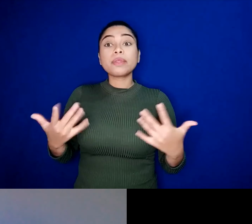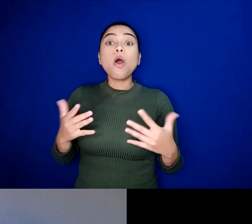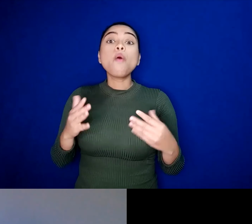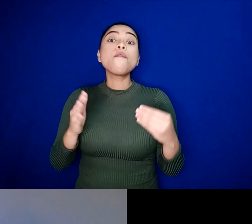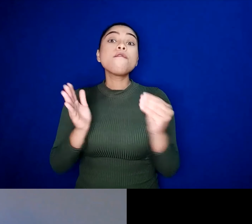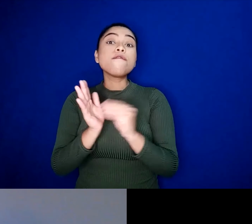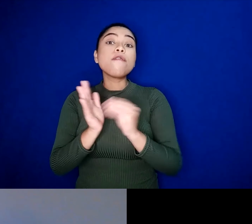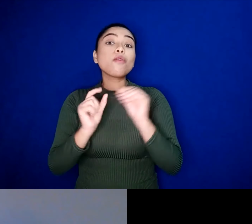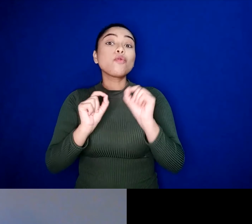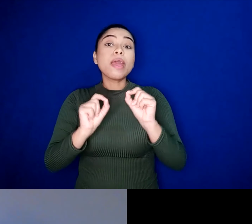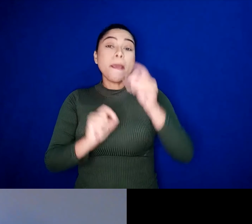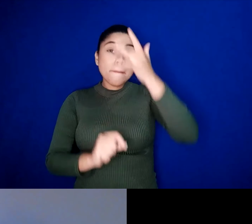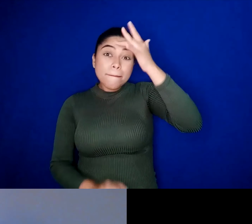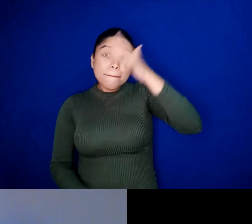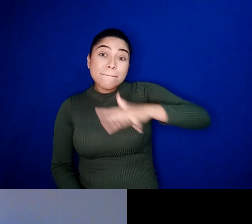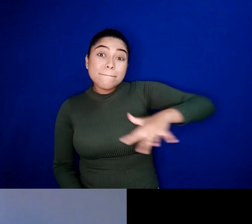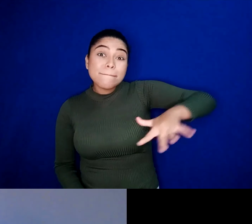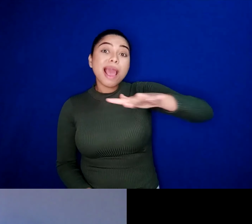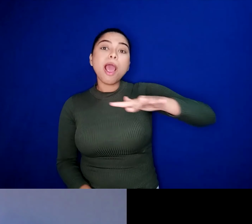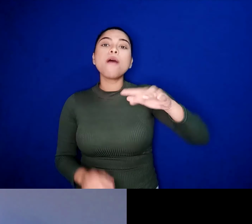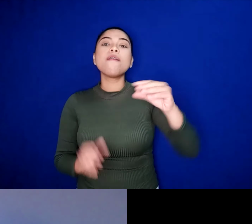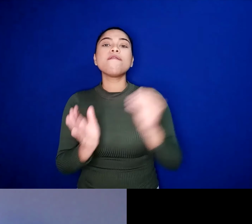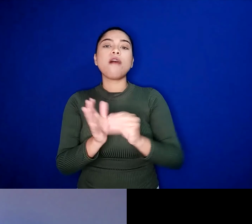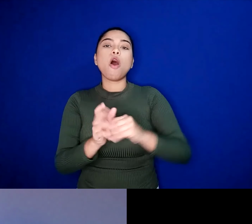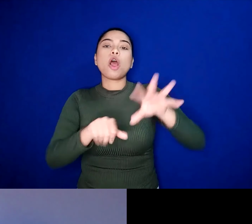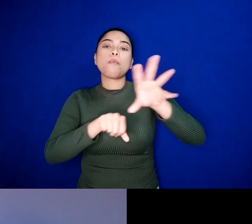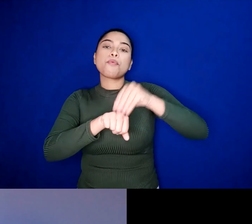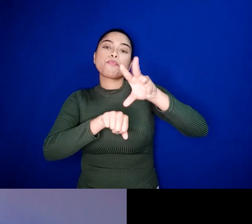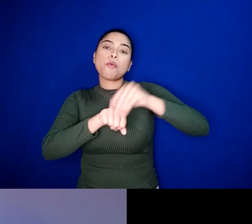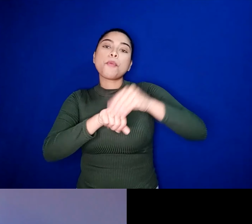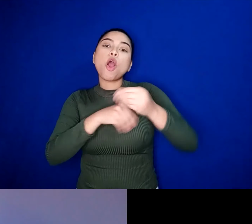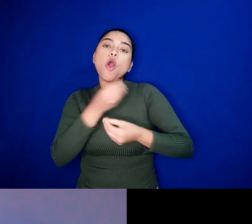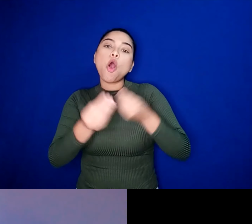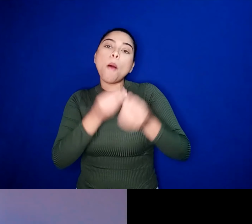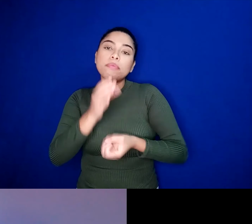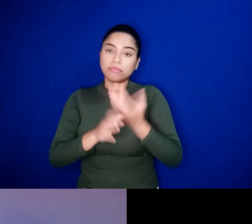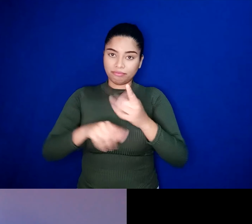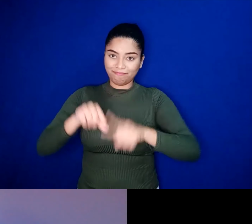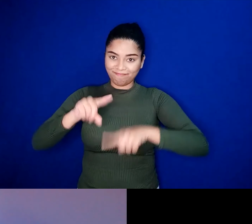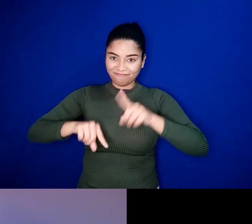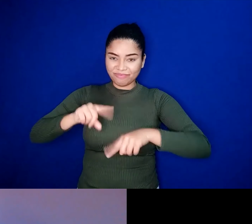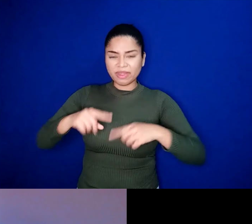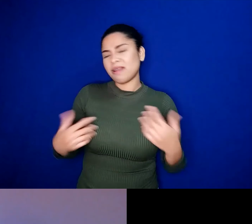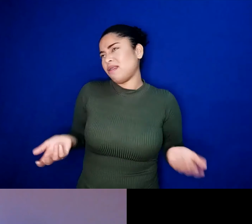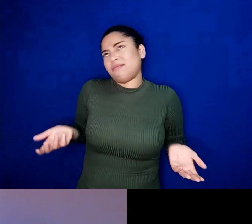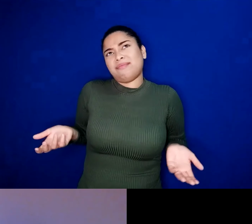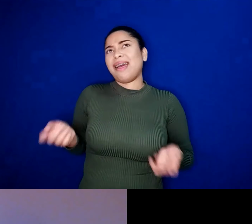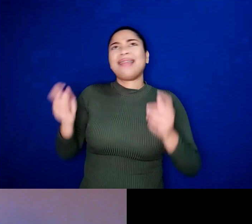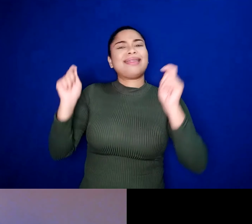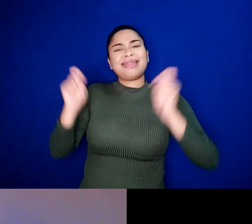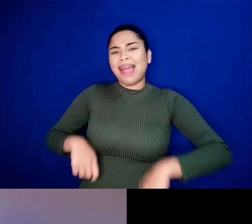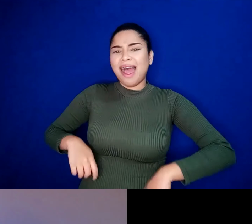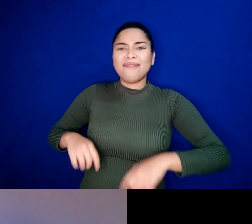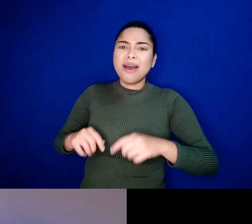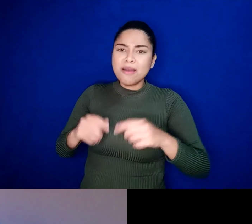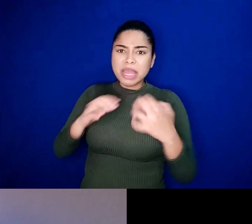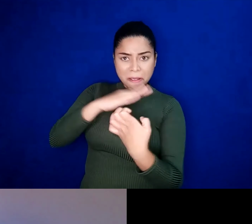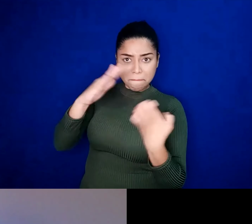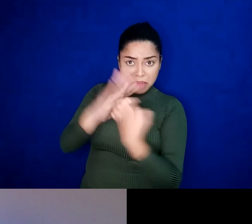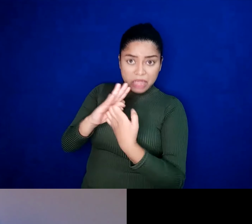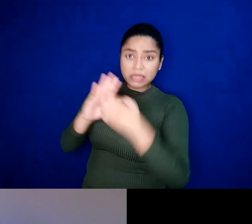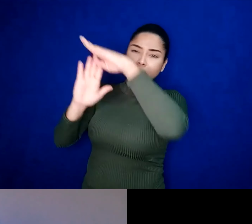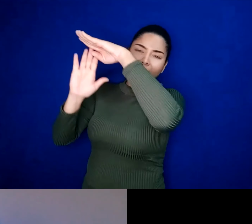conhecimento das pessoas que estão envolvidas ali na no desenvolvimento desse produto porque poderia listar mais um monte de exemplos aqui tarde